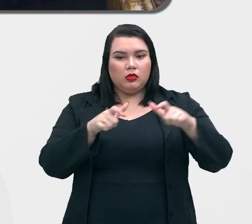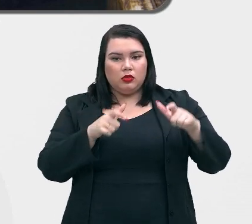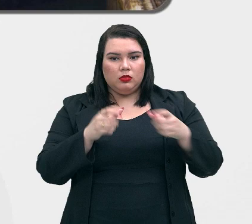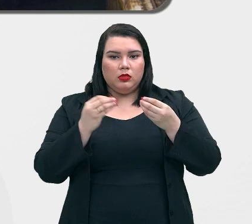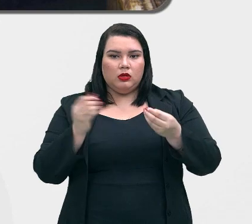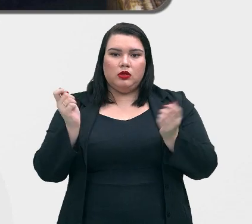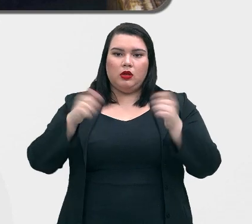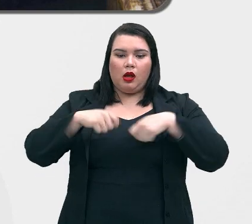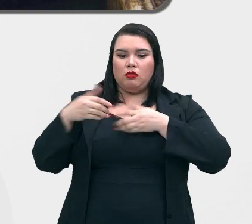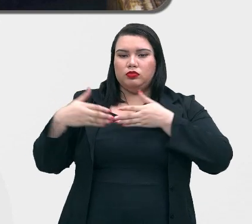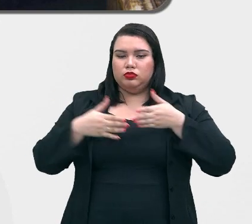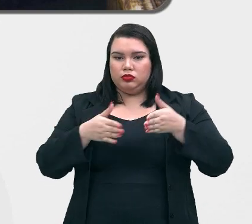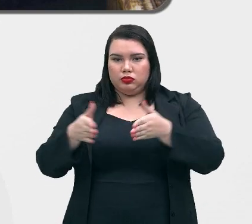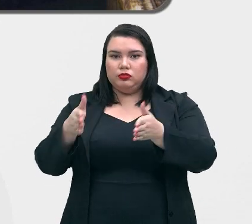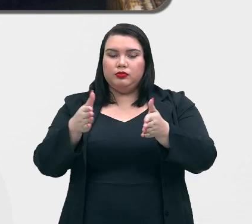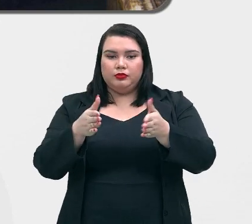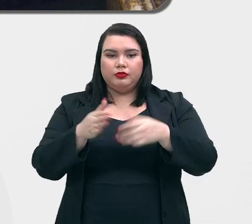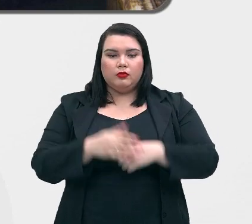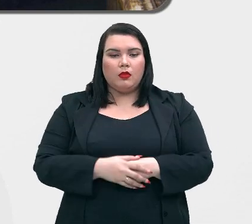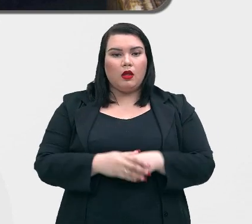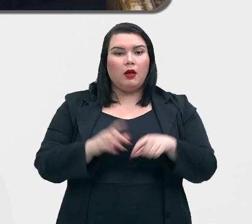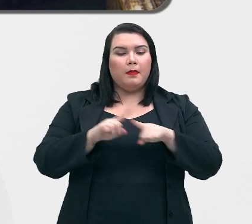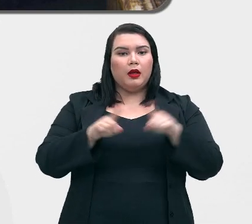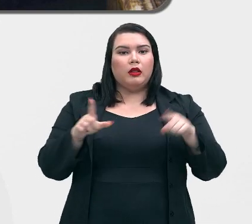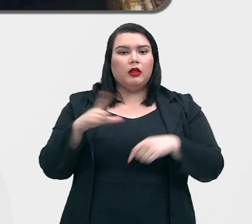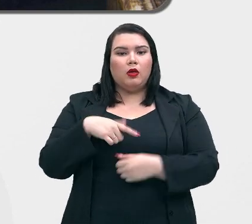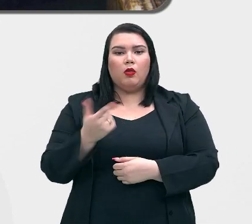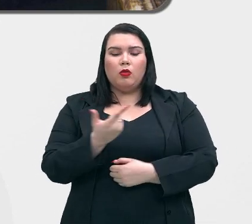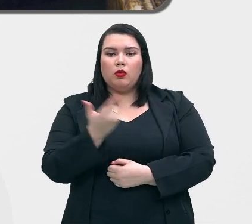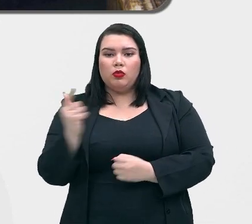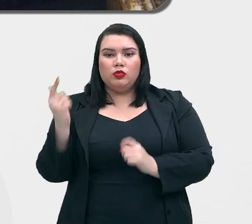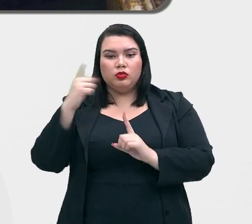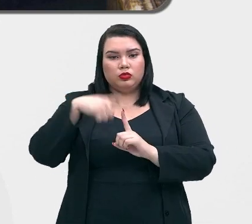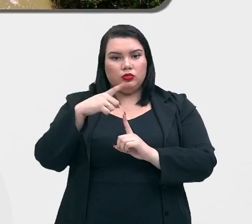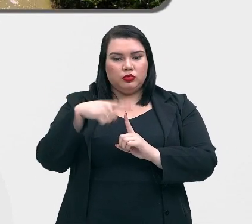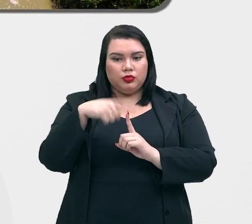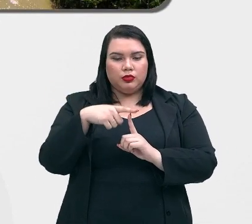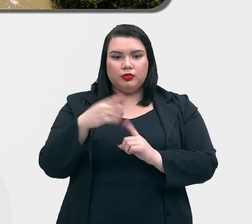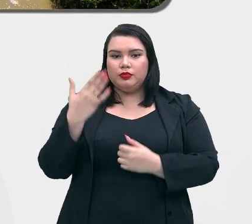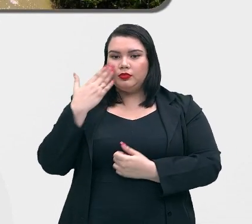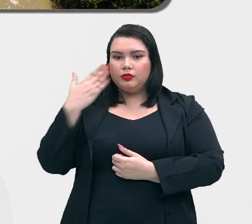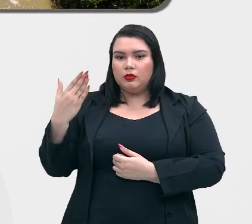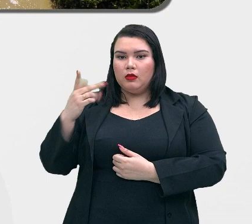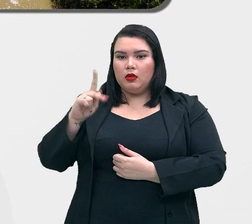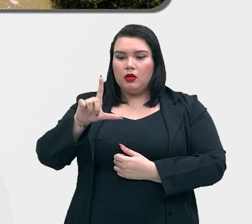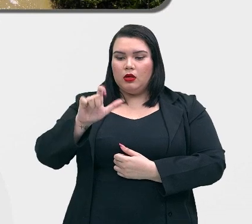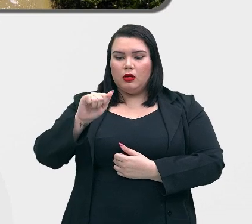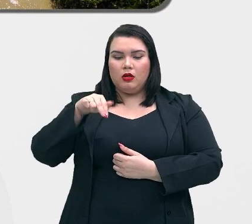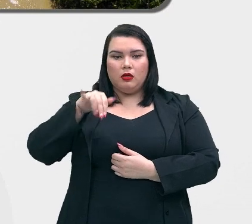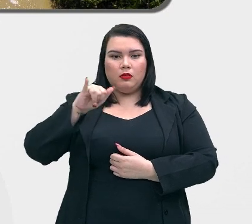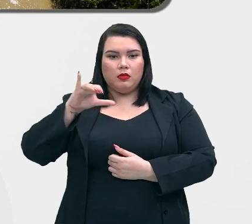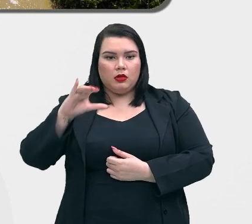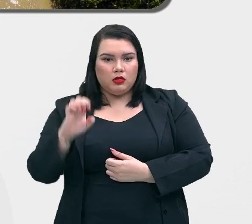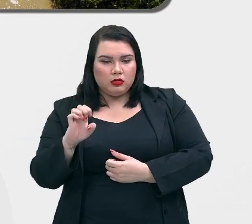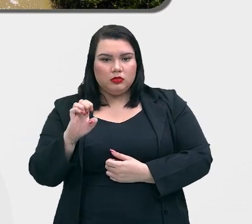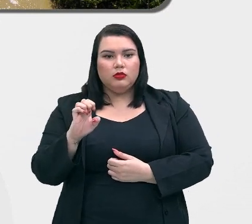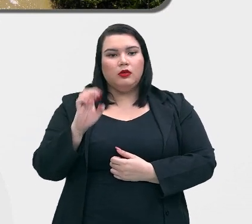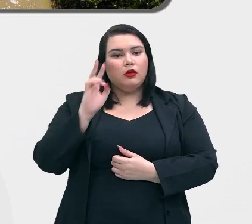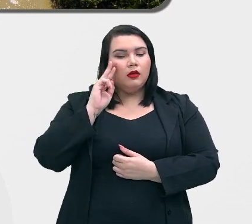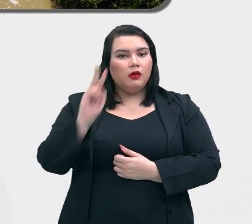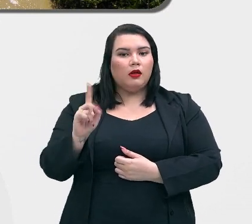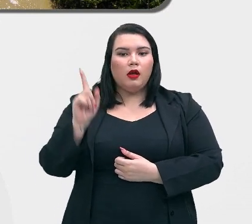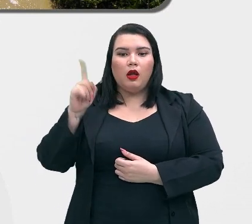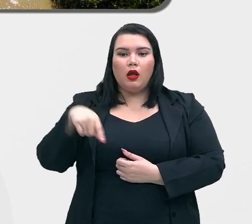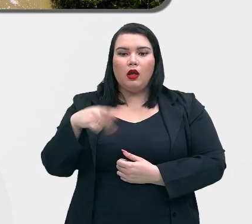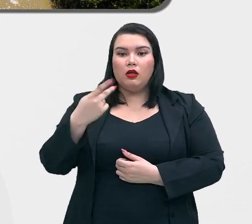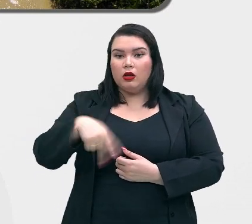o caminho. Mas além dos rios de planaltos, também teremos os rios de planície. E os rios de planície a gente já observa muito também